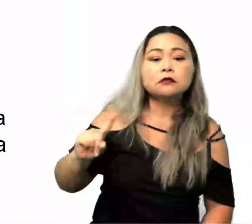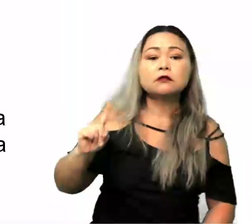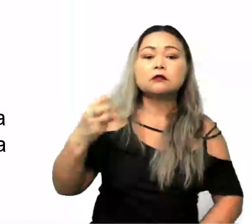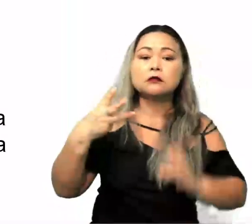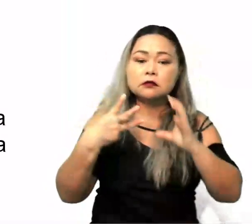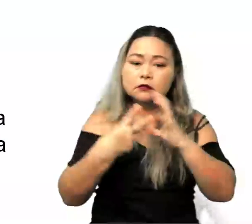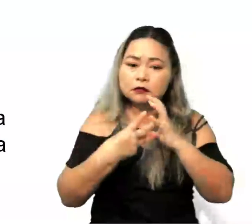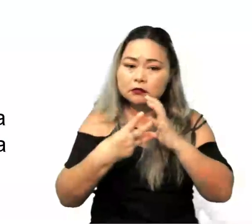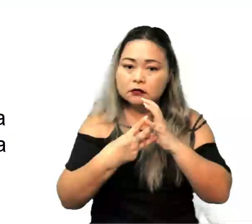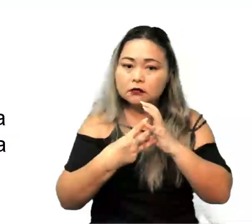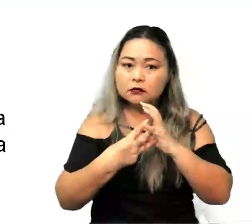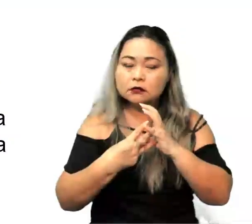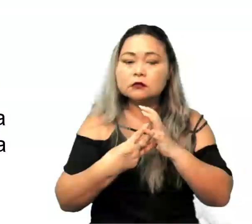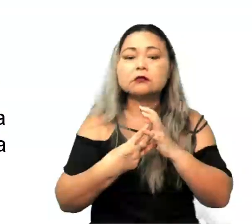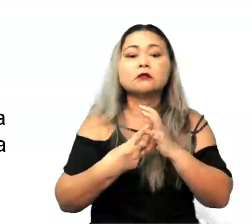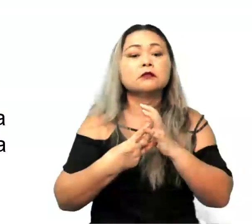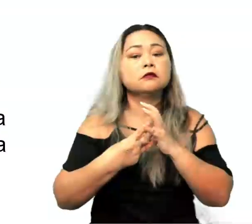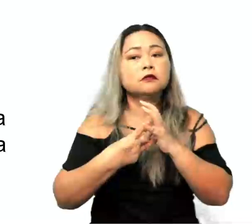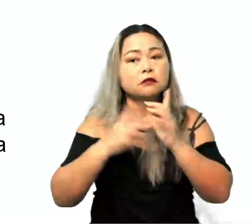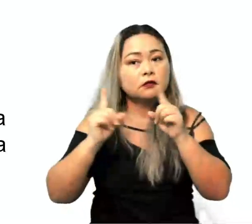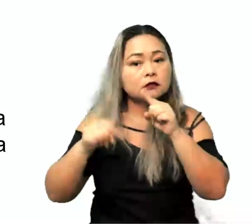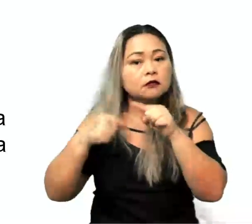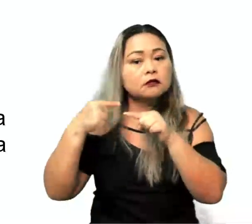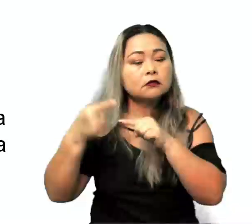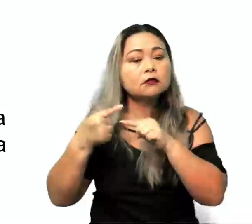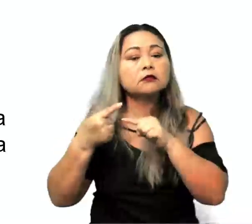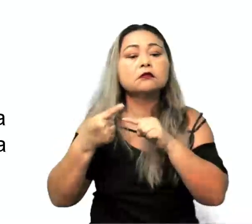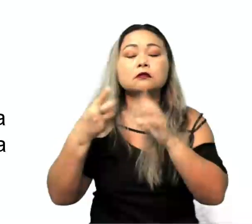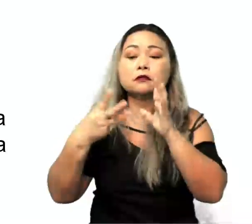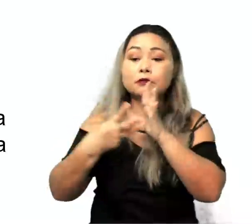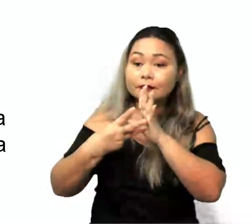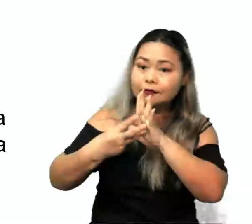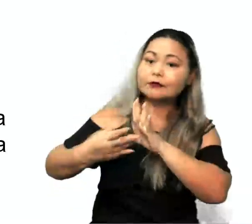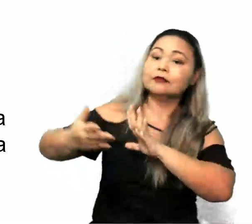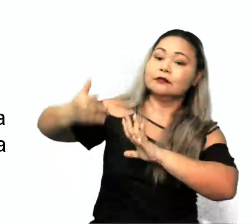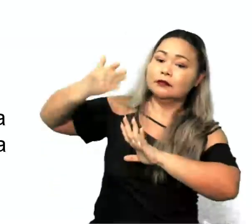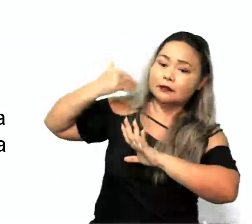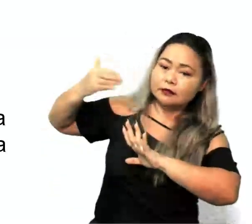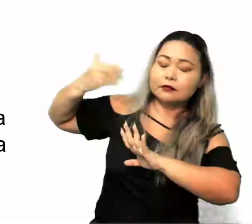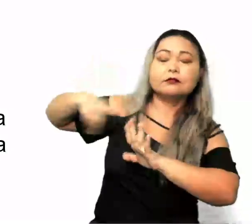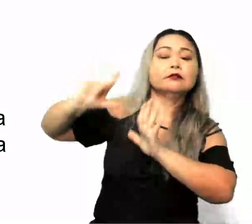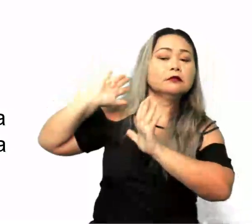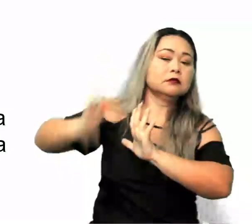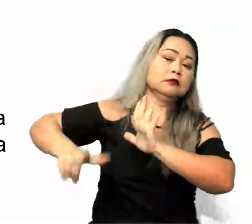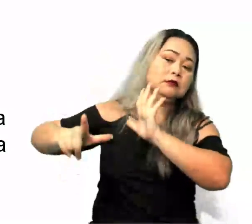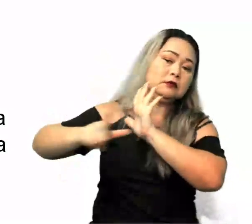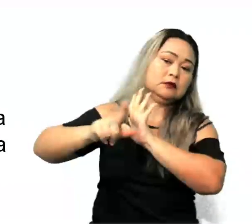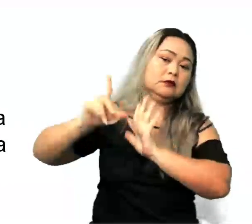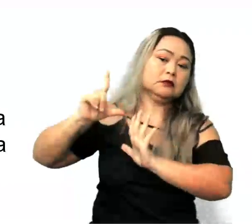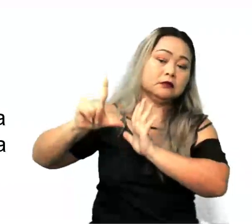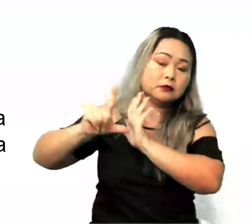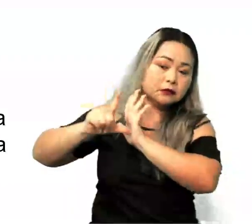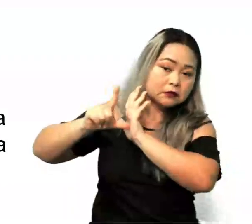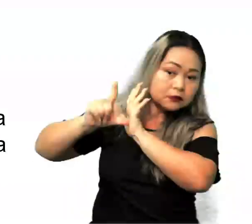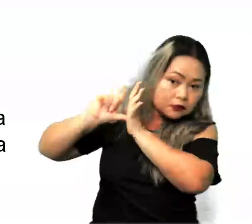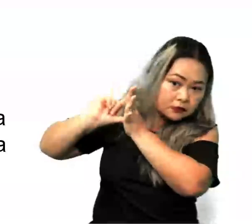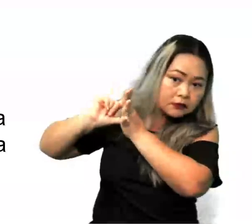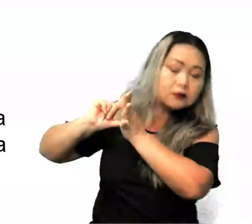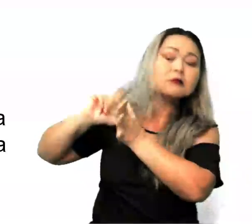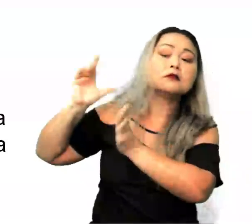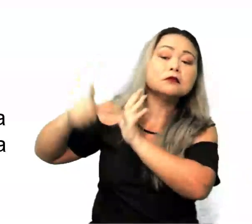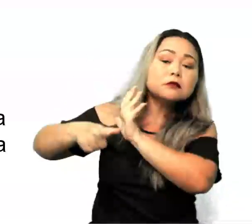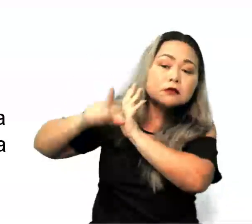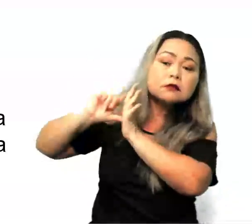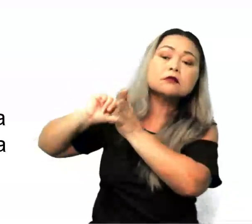As células provém somente de células pré-existentes. Uma célula se